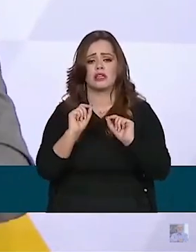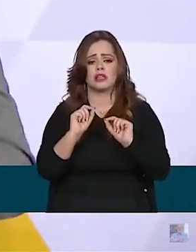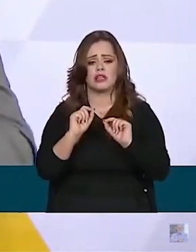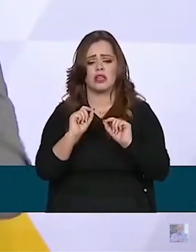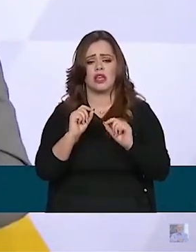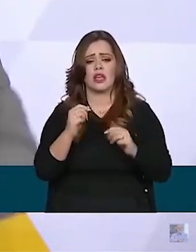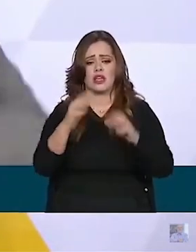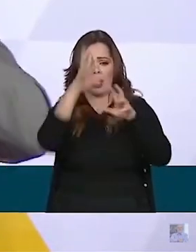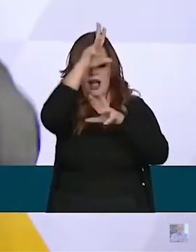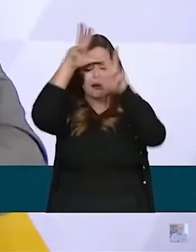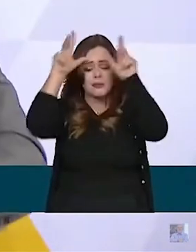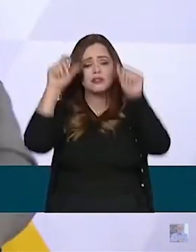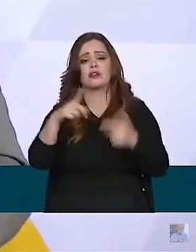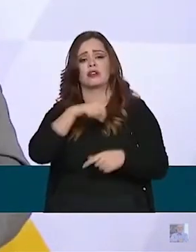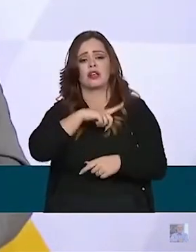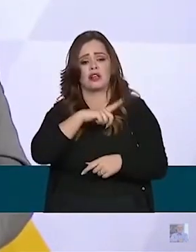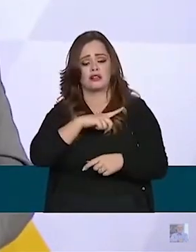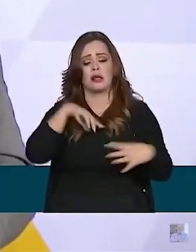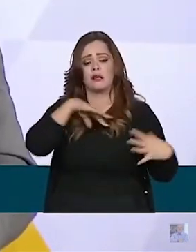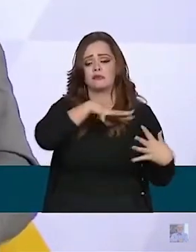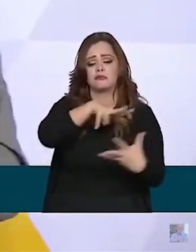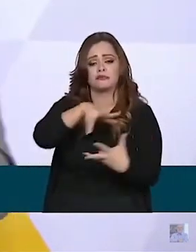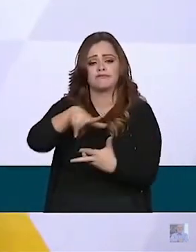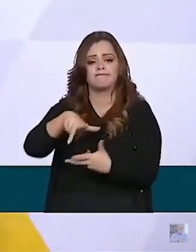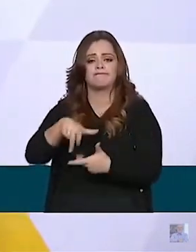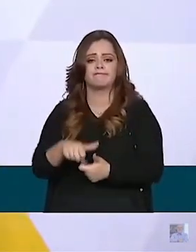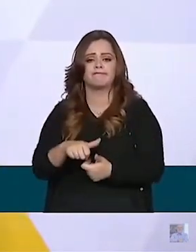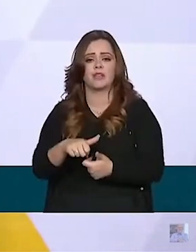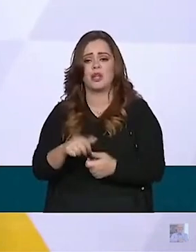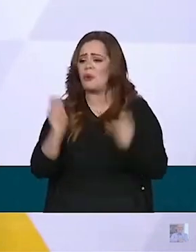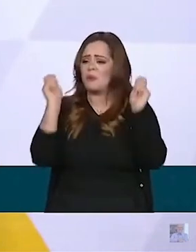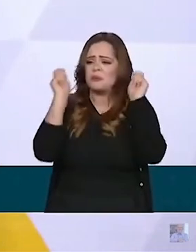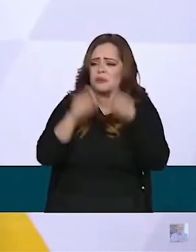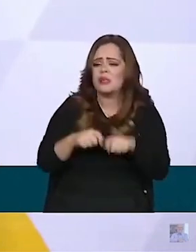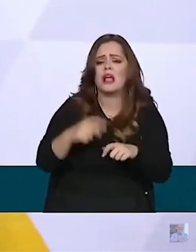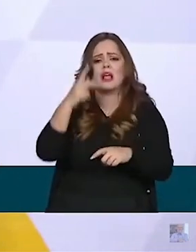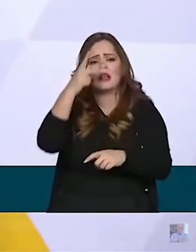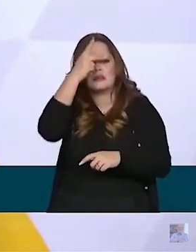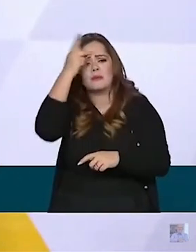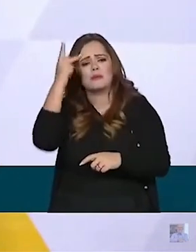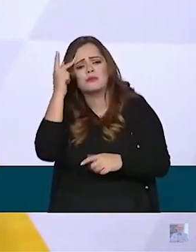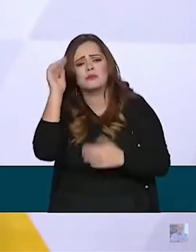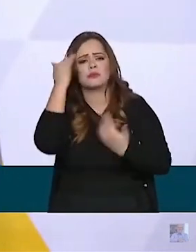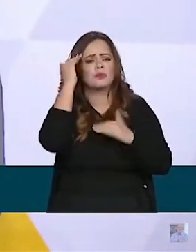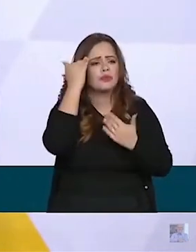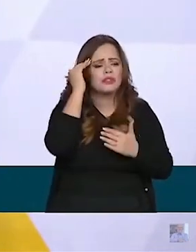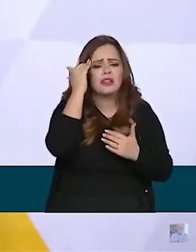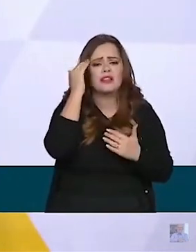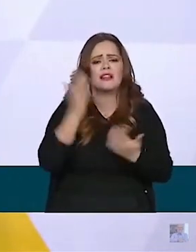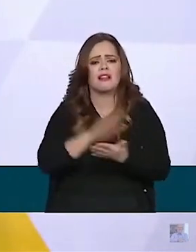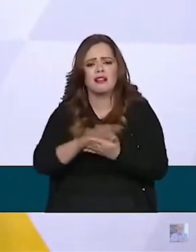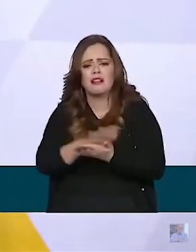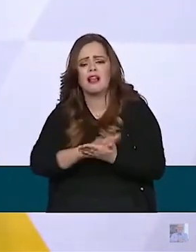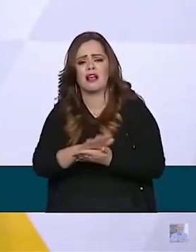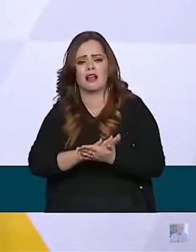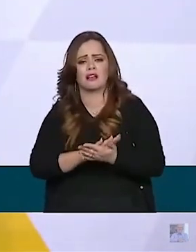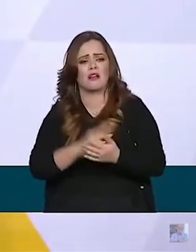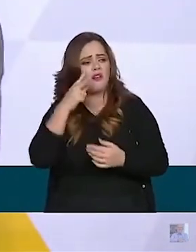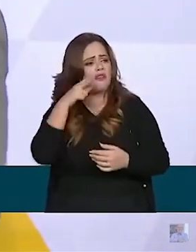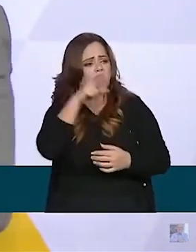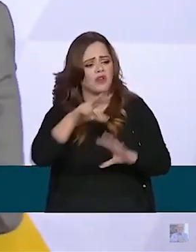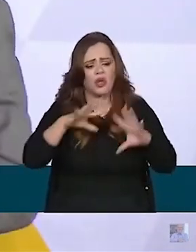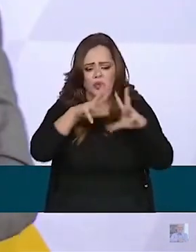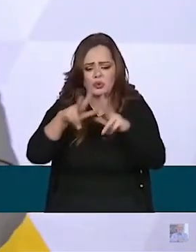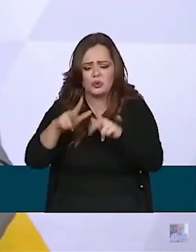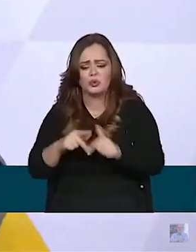ecossistema da Amazônia tem para o planeta Terra. Não é possível que as pessoas não compreendem, depois de ver tantas